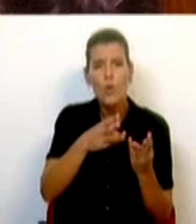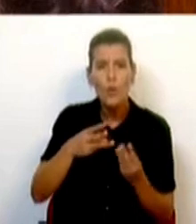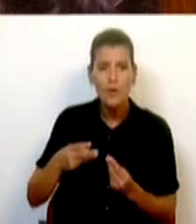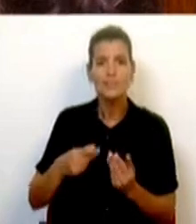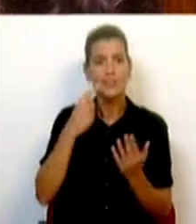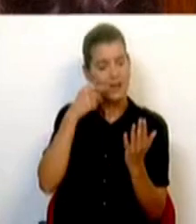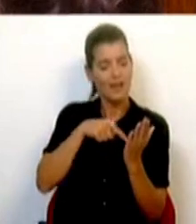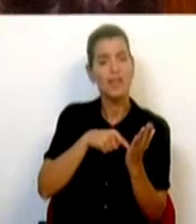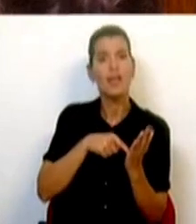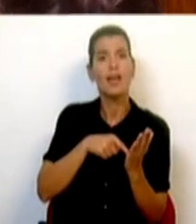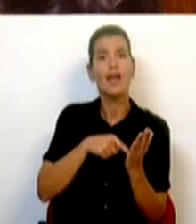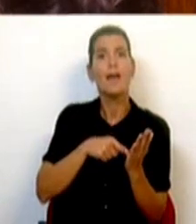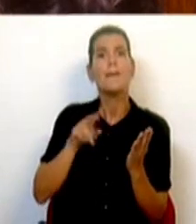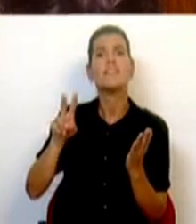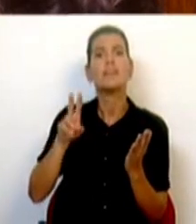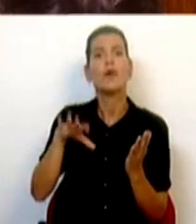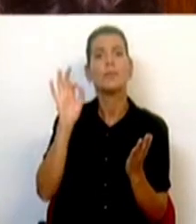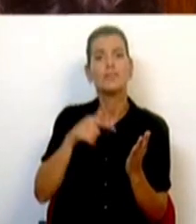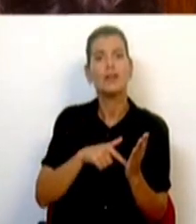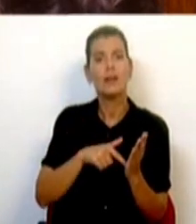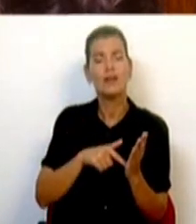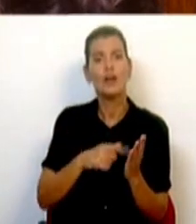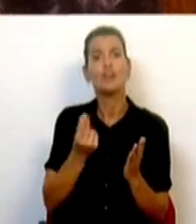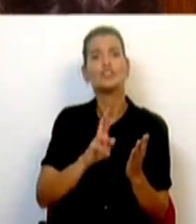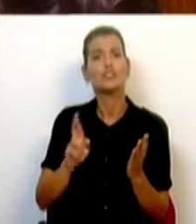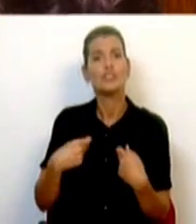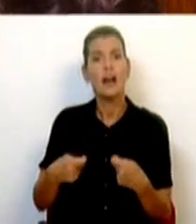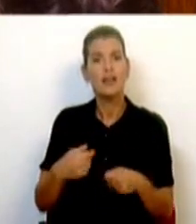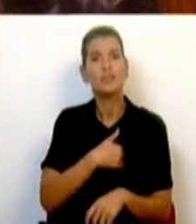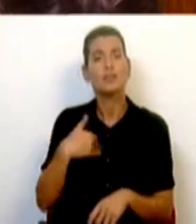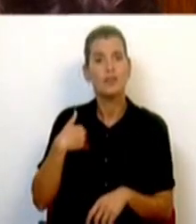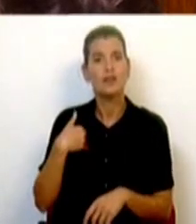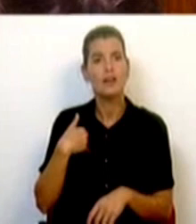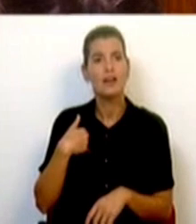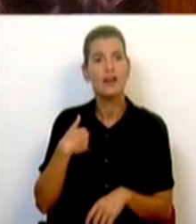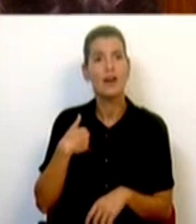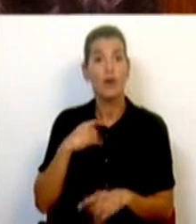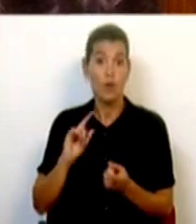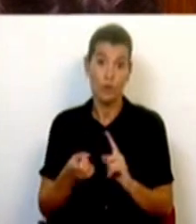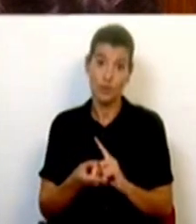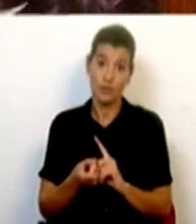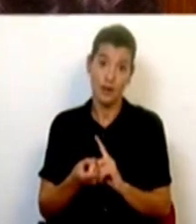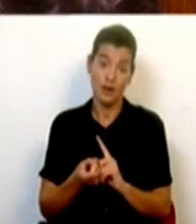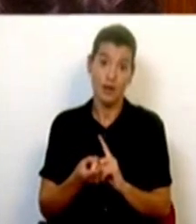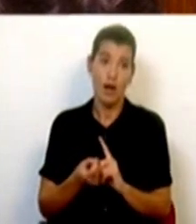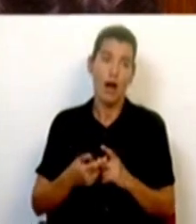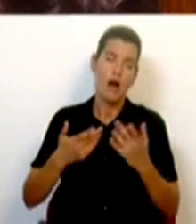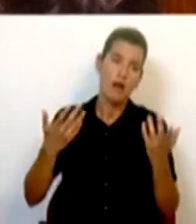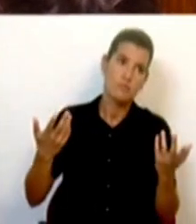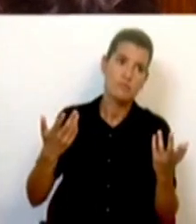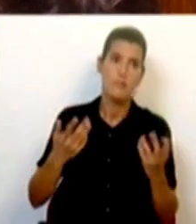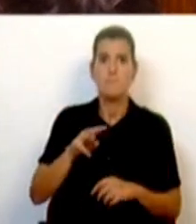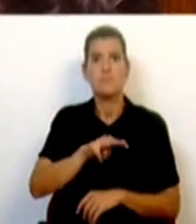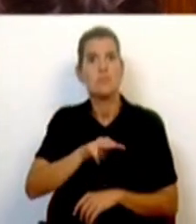onde olhou para aquilo que é a opção do PSD, quanto é que se está a gastar com saúde? E fez, aumentámos